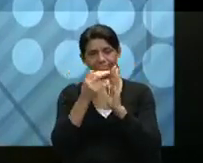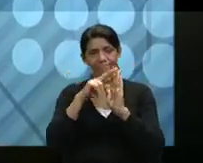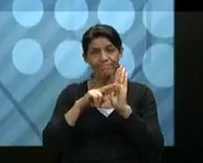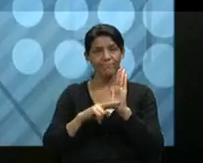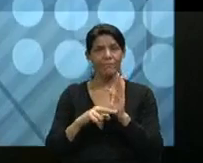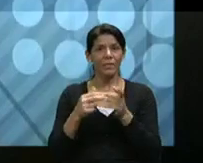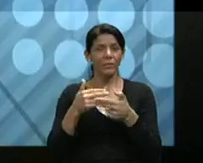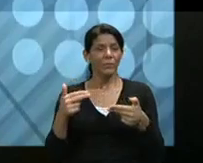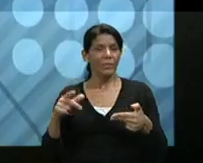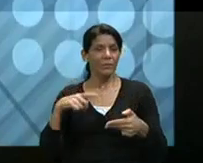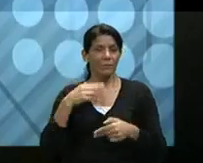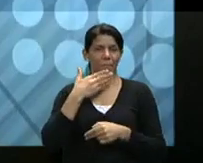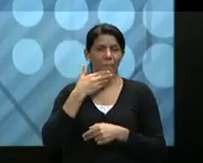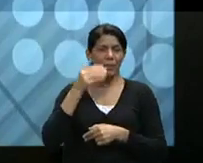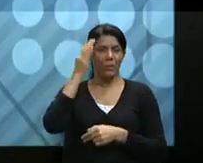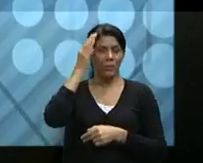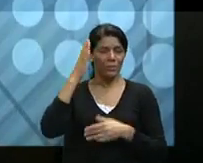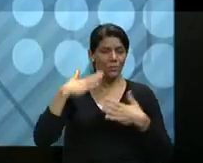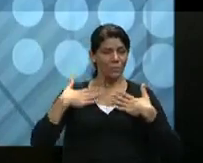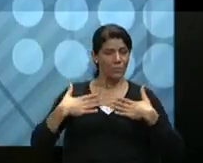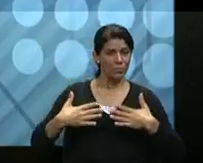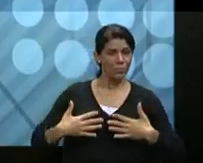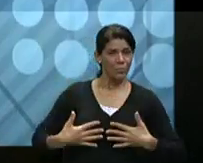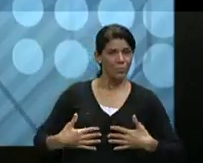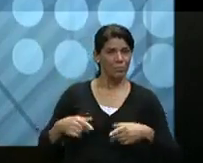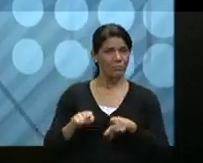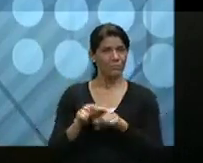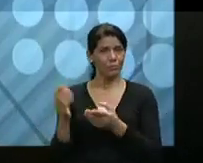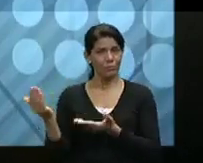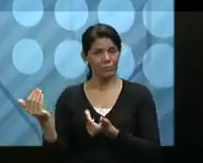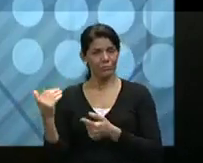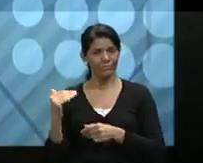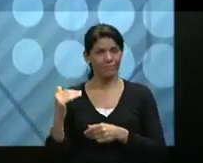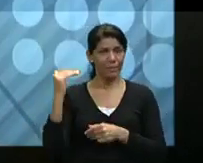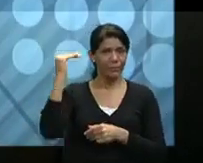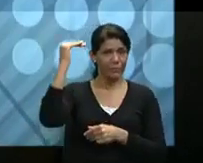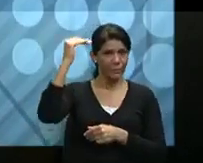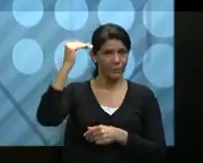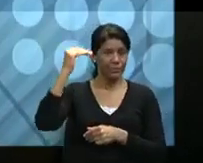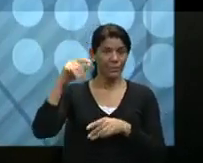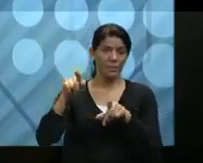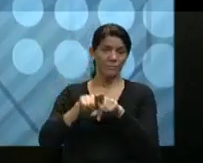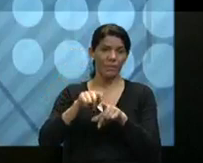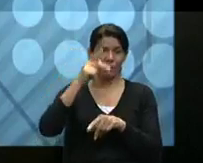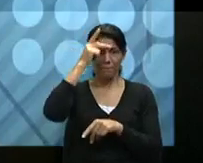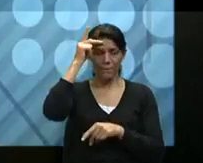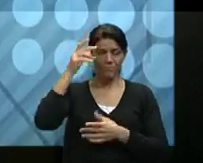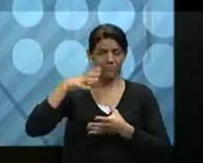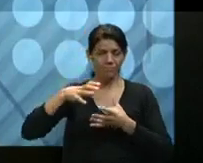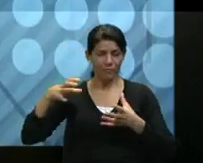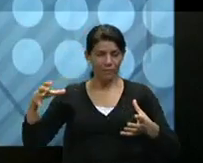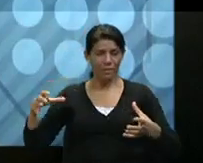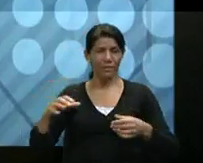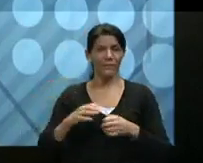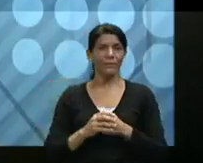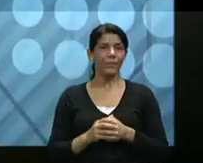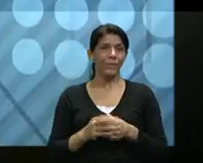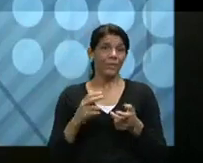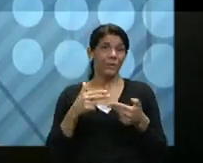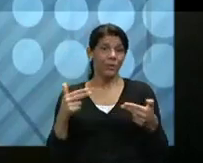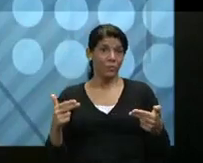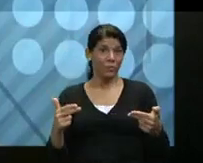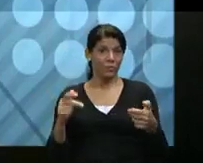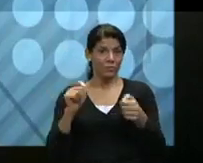onde nós teremos uma melhor consciência corporal, tanto de jovens, de adultos, como de idosos, medidas que vão levar à